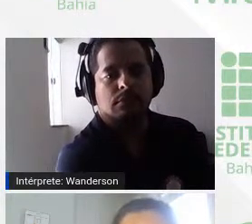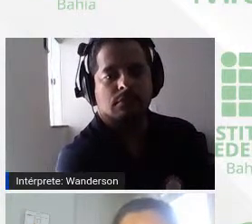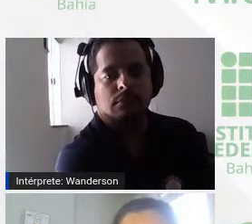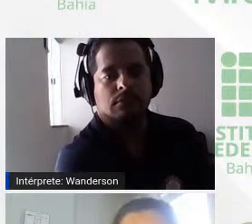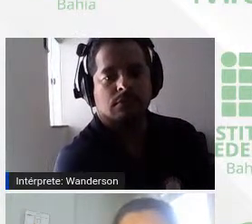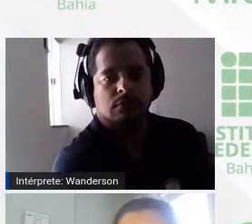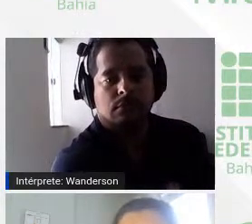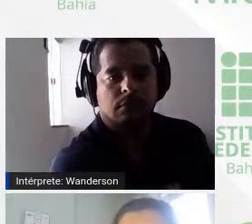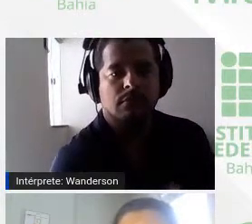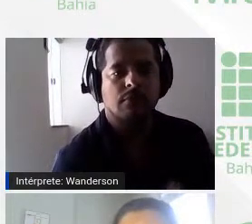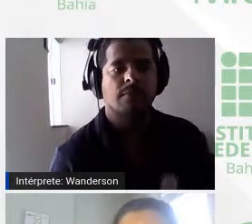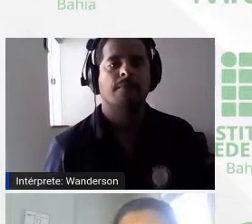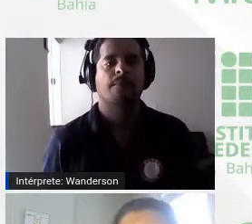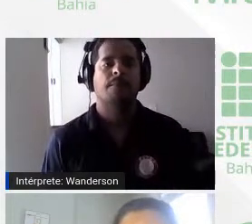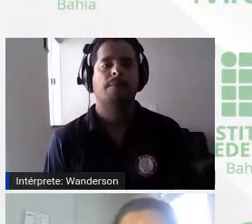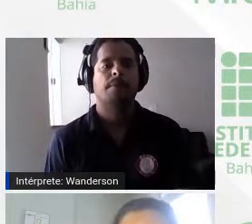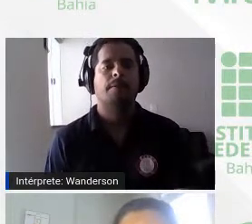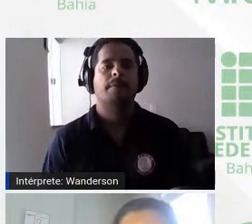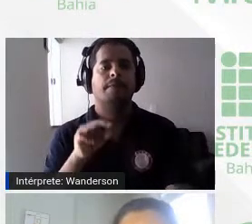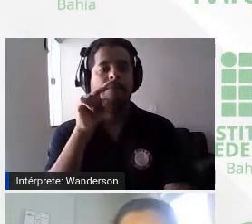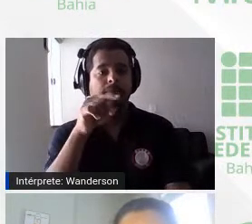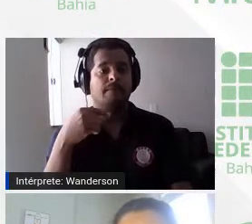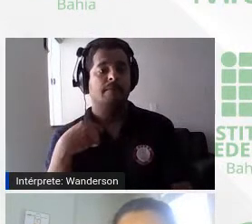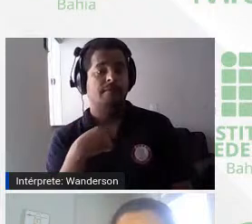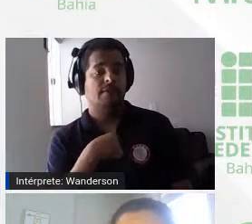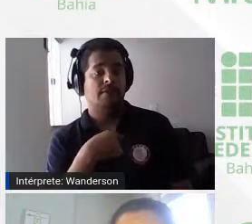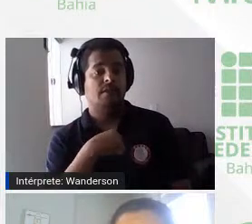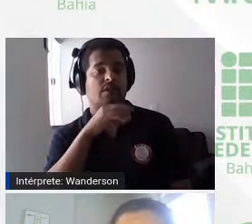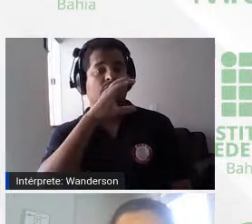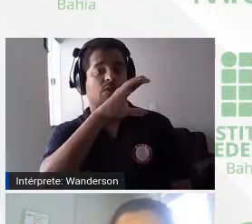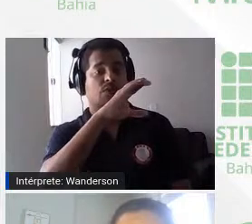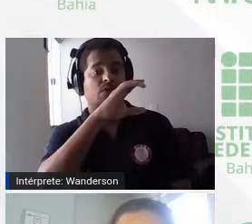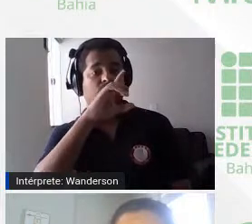Como vocês sabem, né, eu estou como coordenadora do PIB.